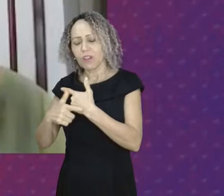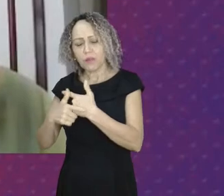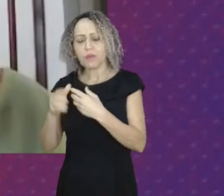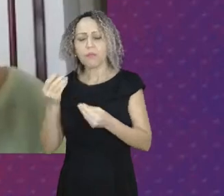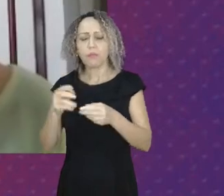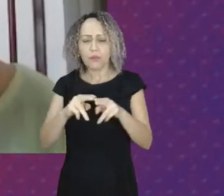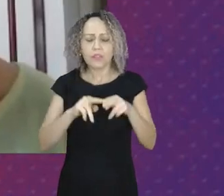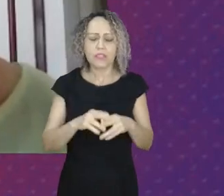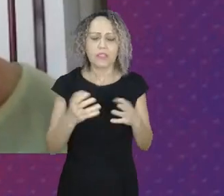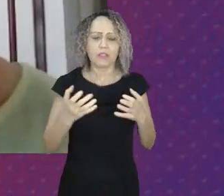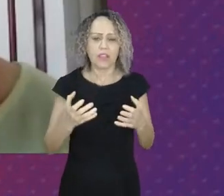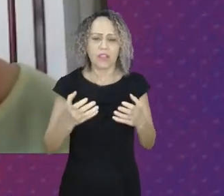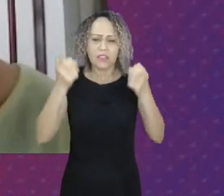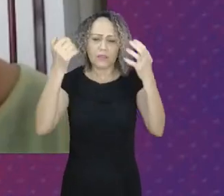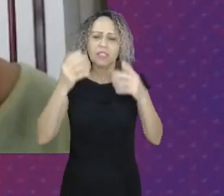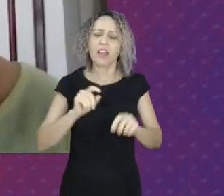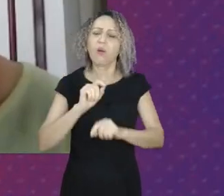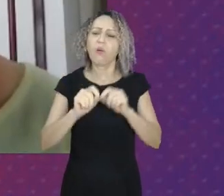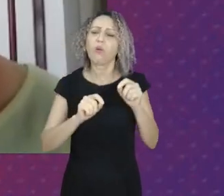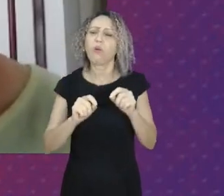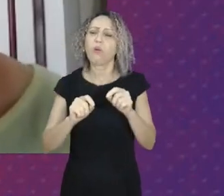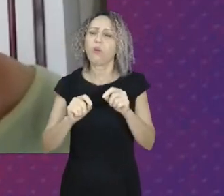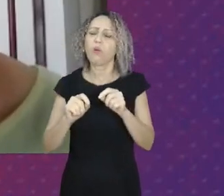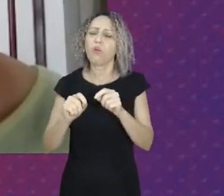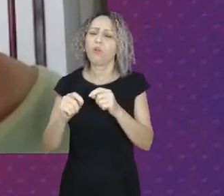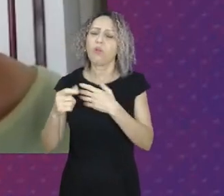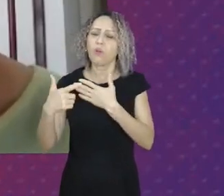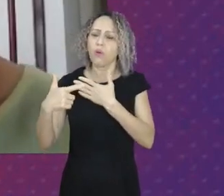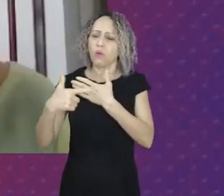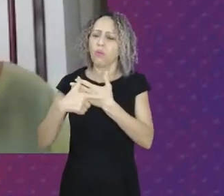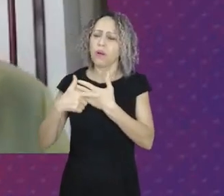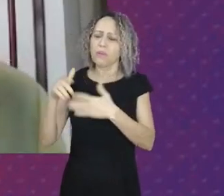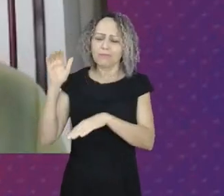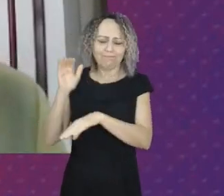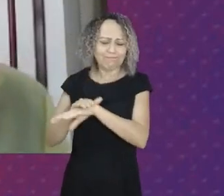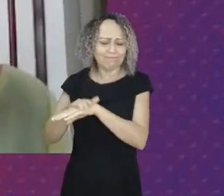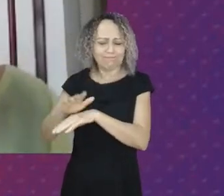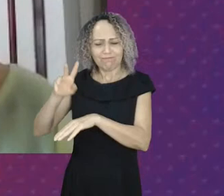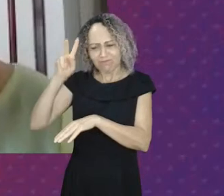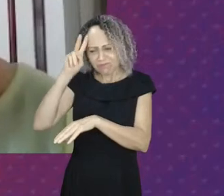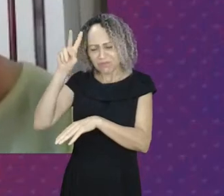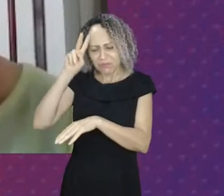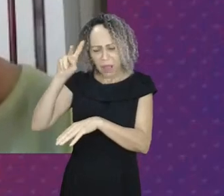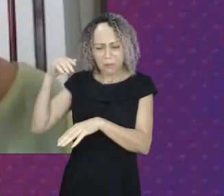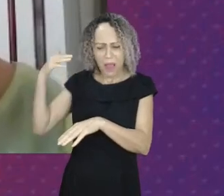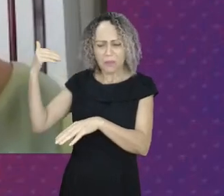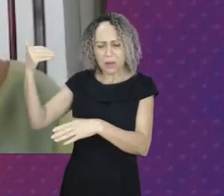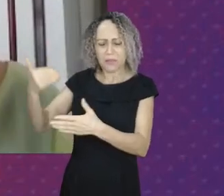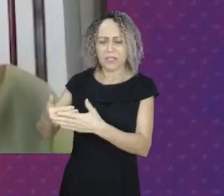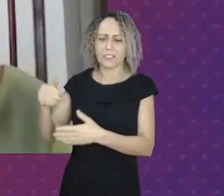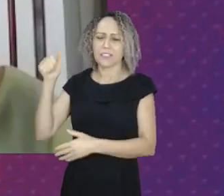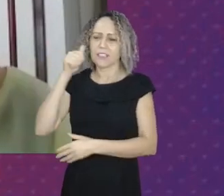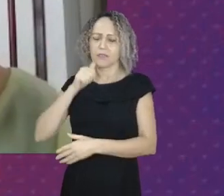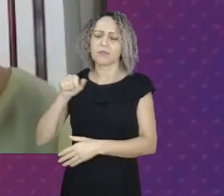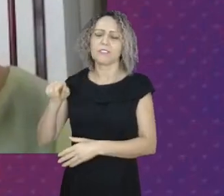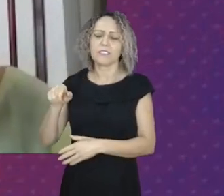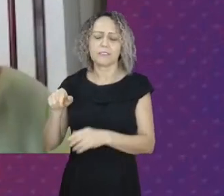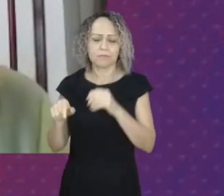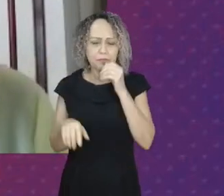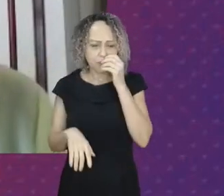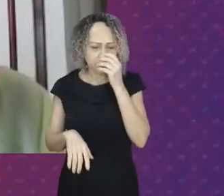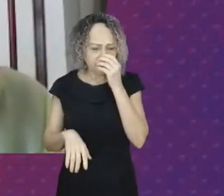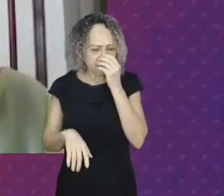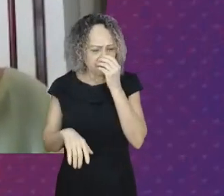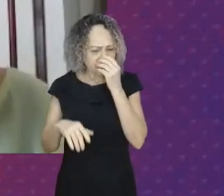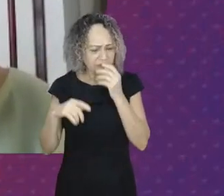pouco também sobre o papel histórico das mulheres. Há uma crítica muito